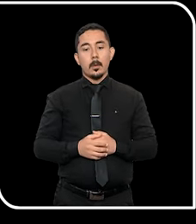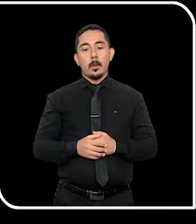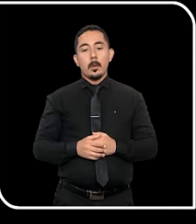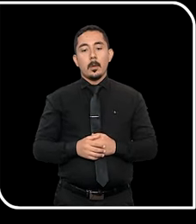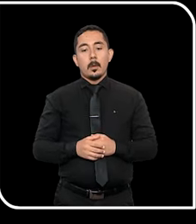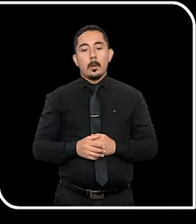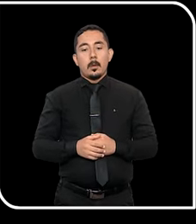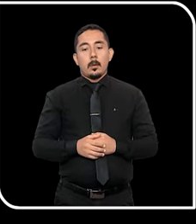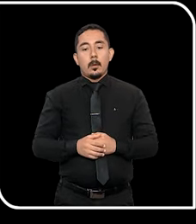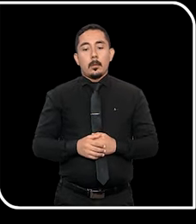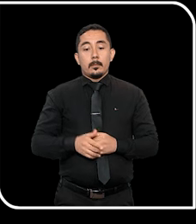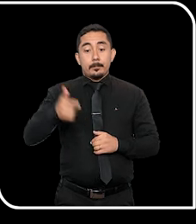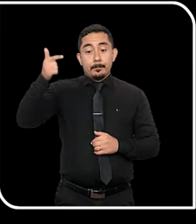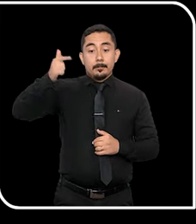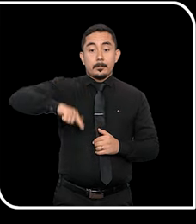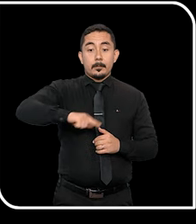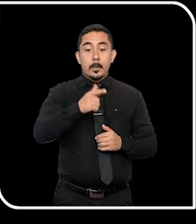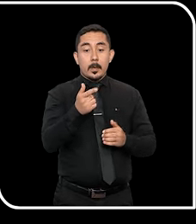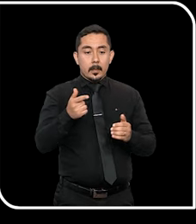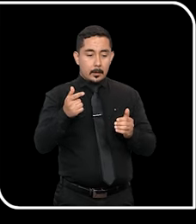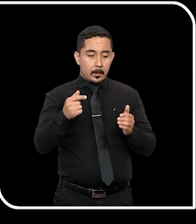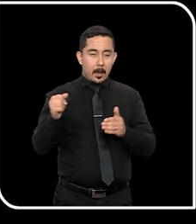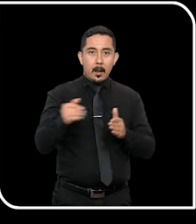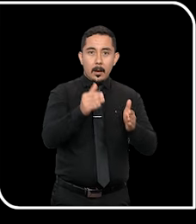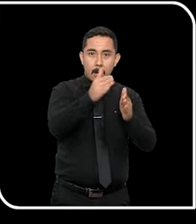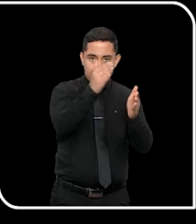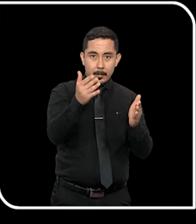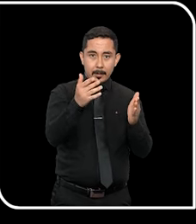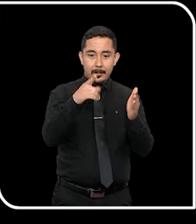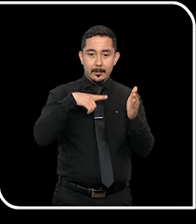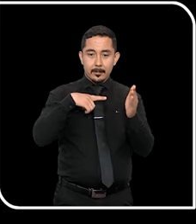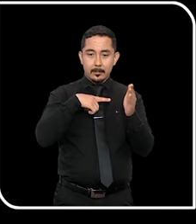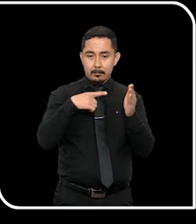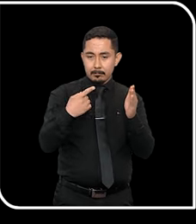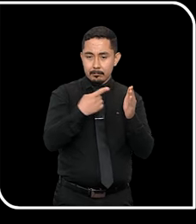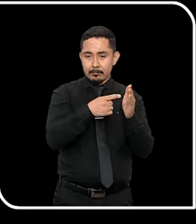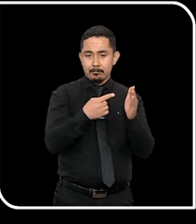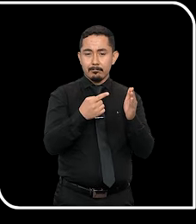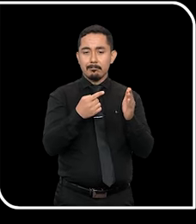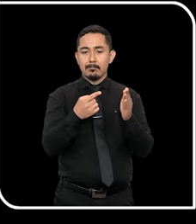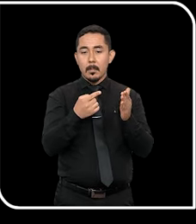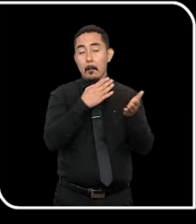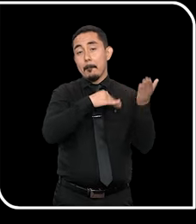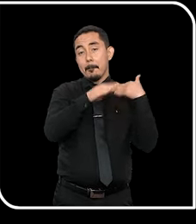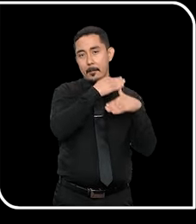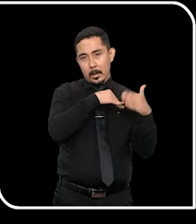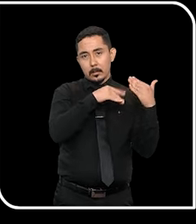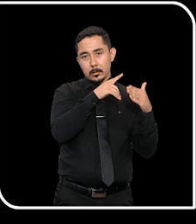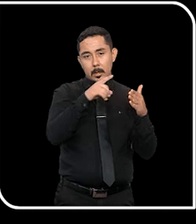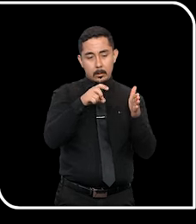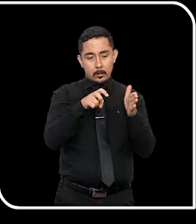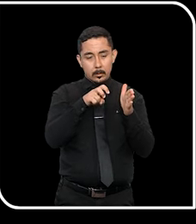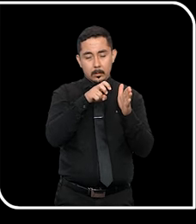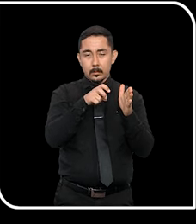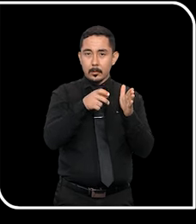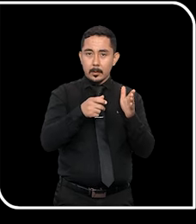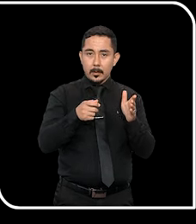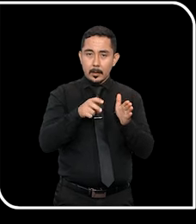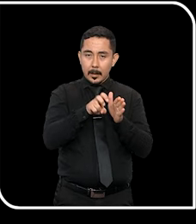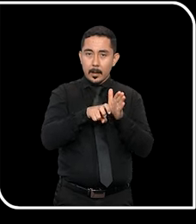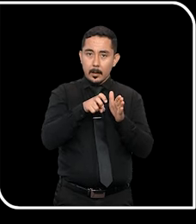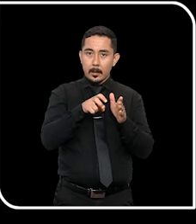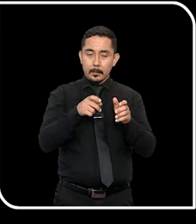deficiência E aí eu trago para vocês o símbolozinho da acessibilidade que antes era um símbolo com uma cadeira de rodas e